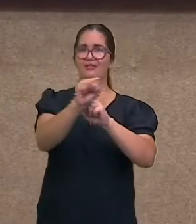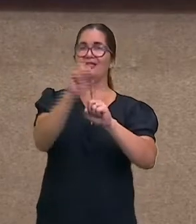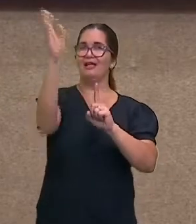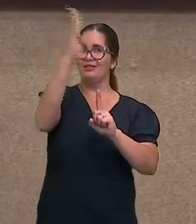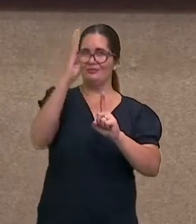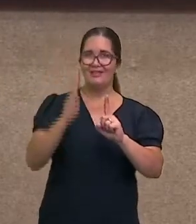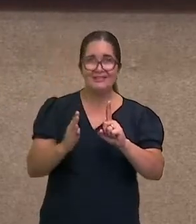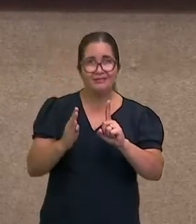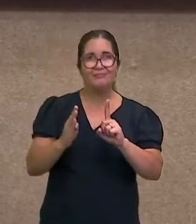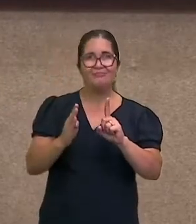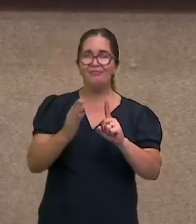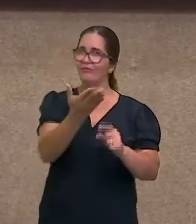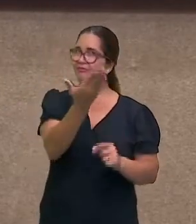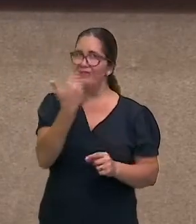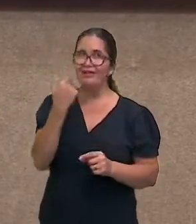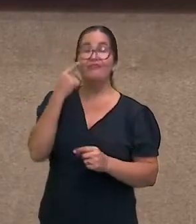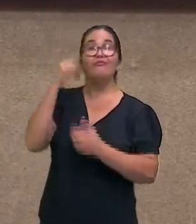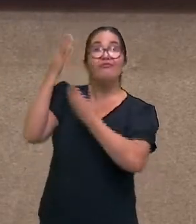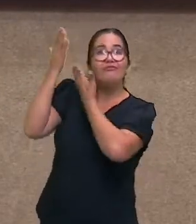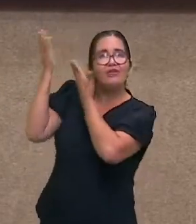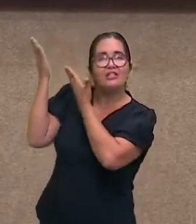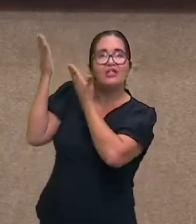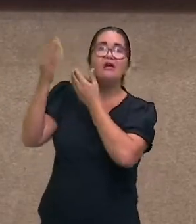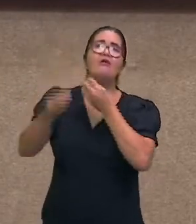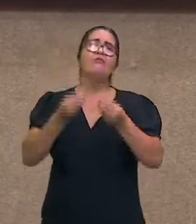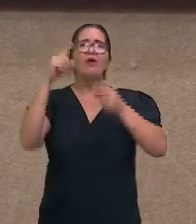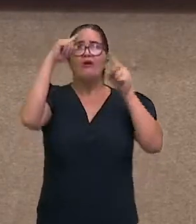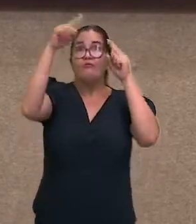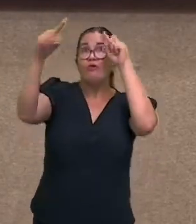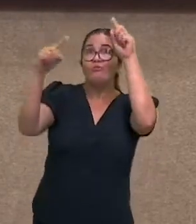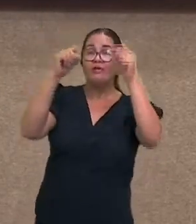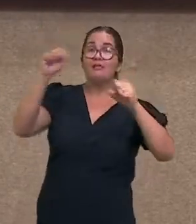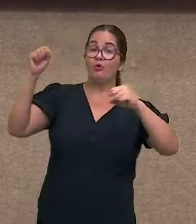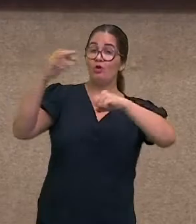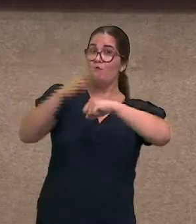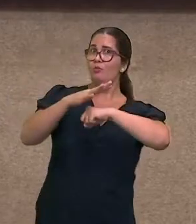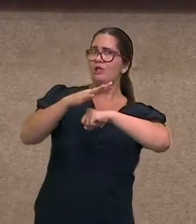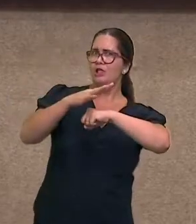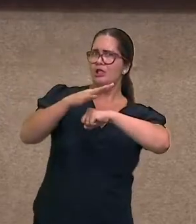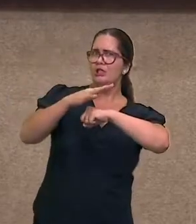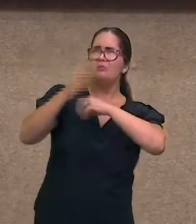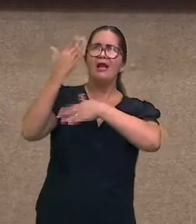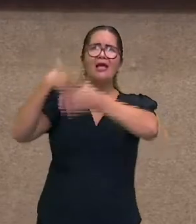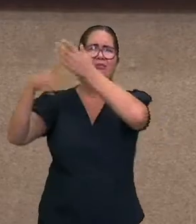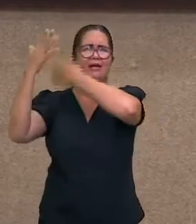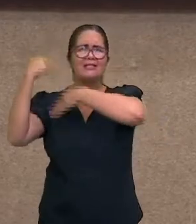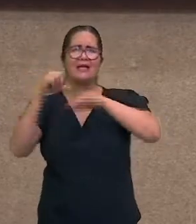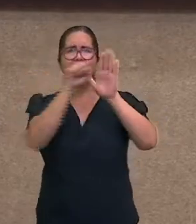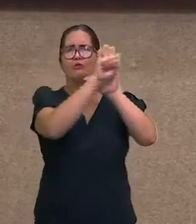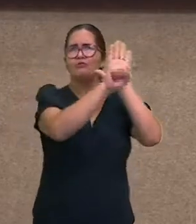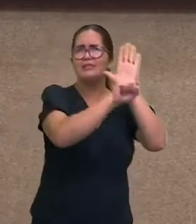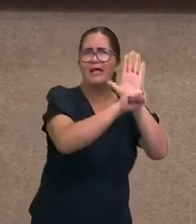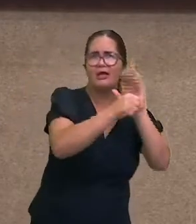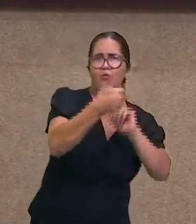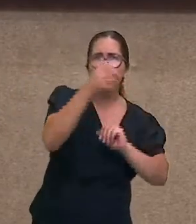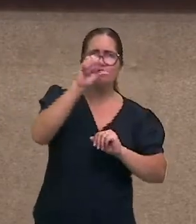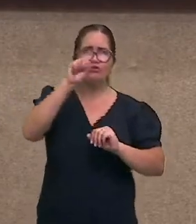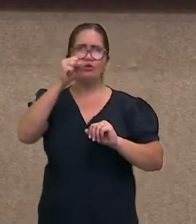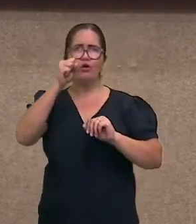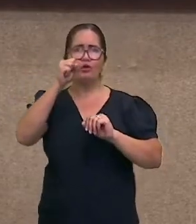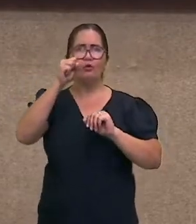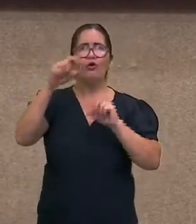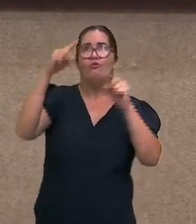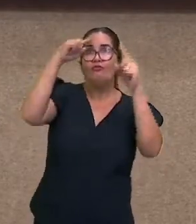ver? O iluminismo foi uma corrente de pensamento dominante na Europa no século XVIII e defendeu o período